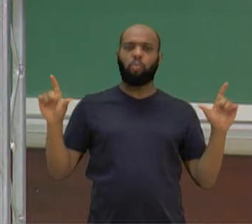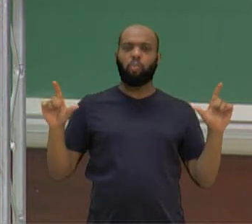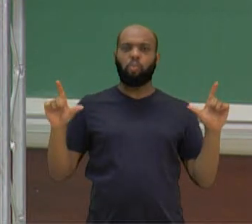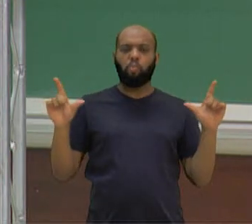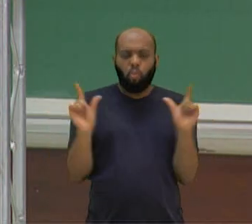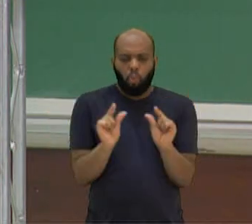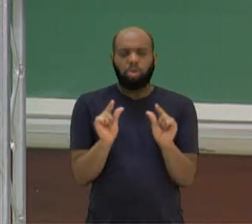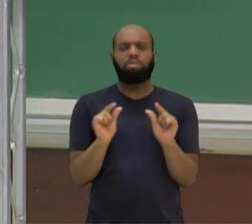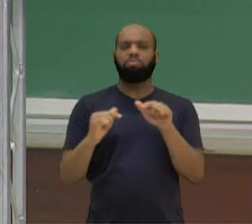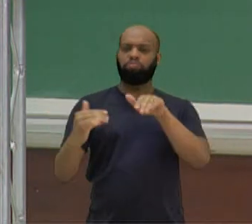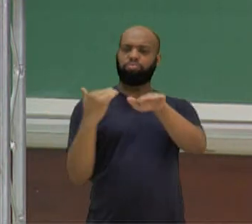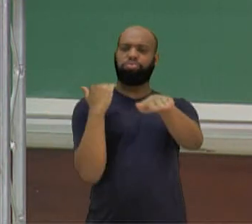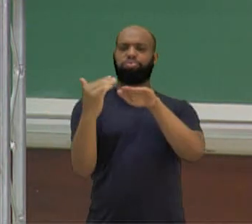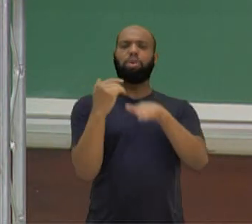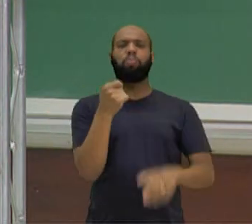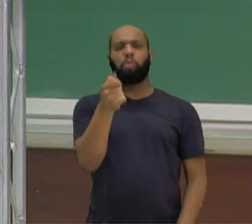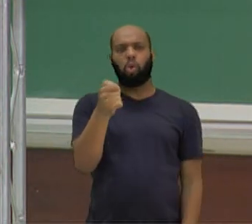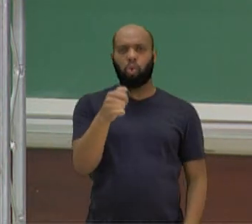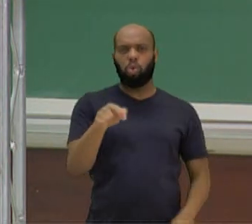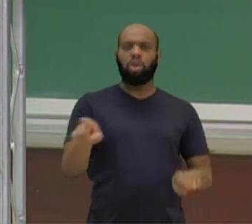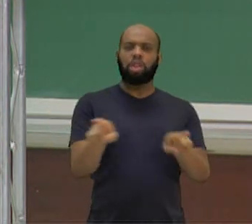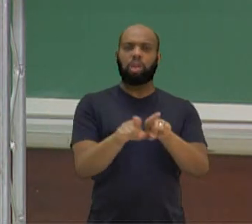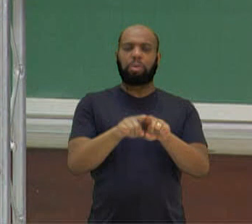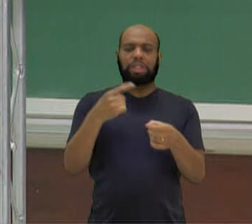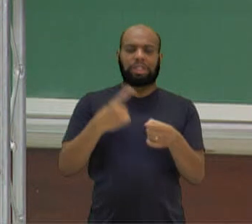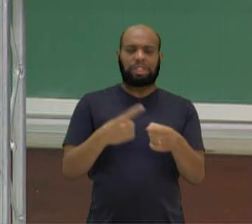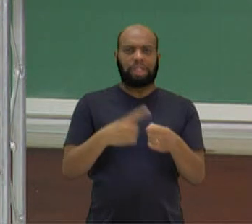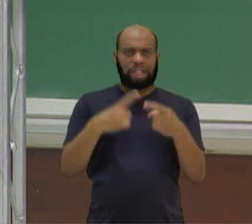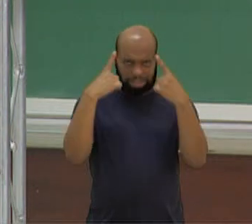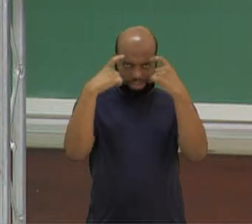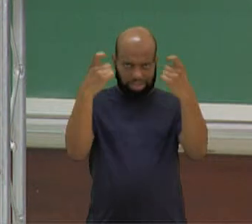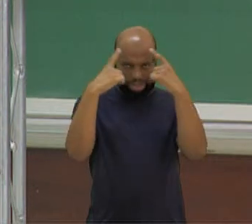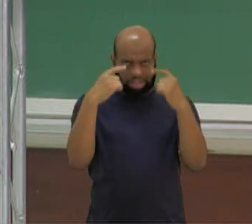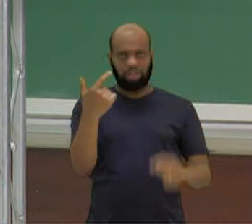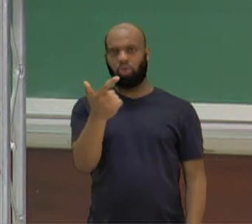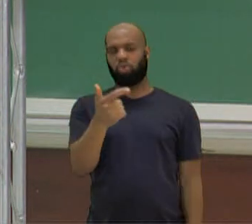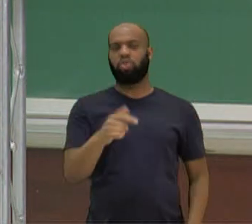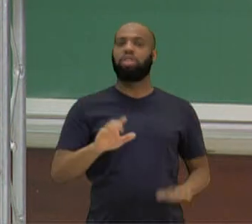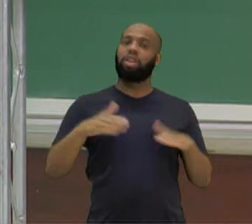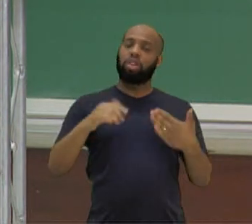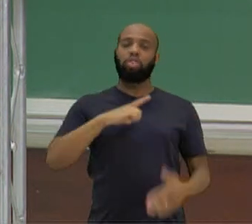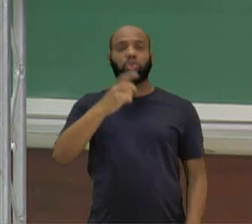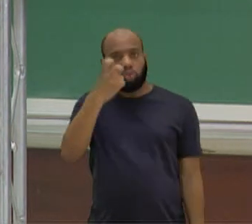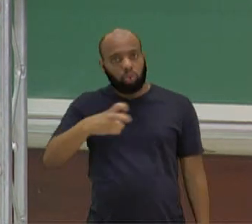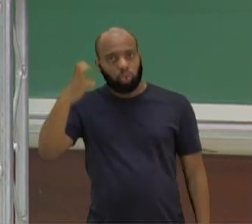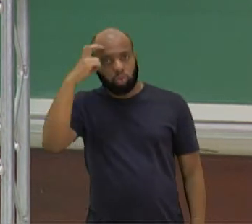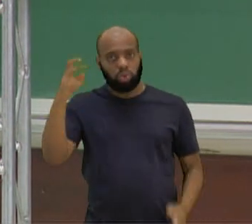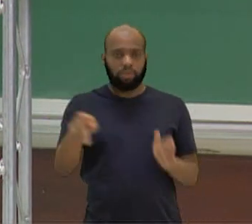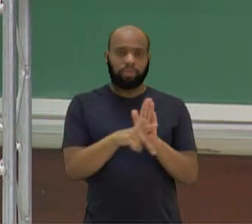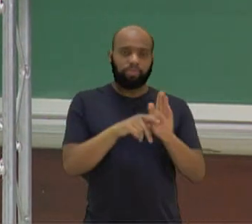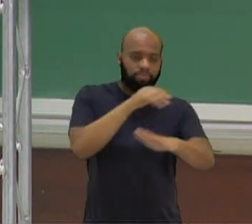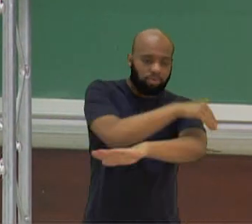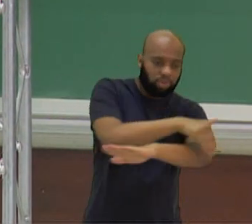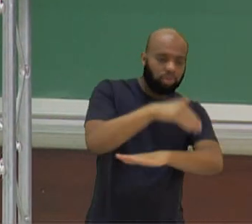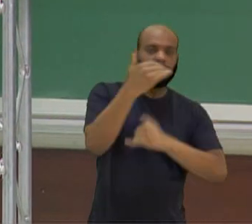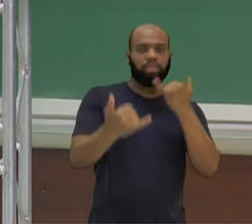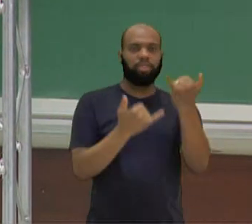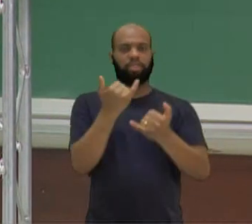menos violentas, né? Então eles tinham uma cultura mais do esporte, do brincar na rua. E a